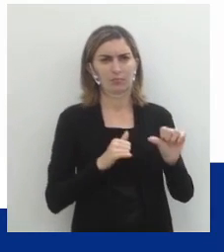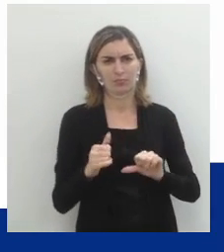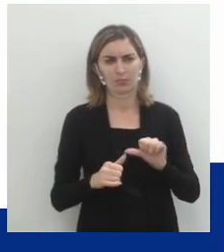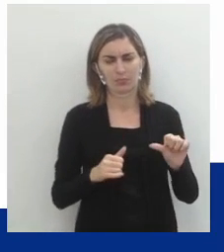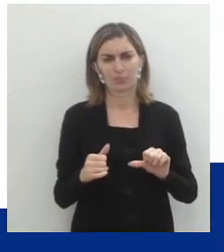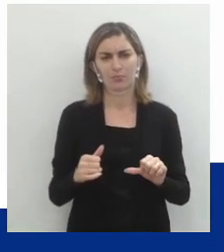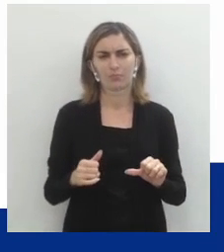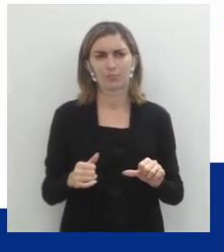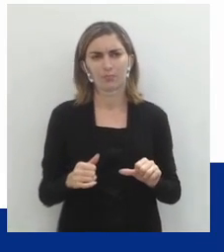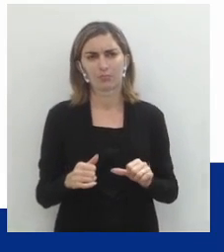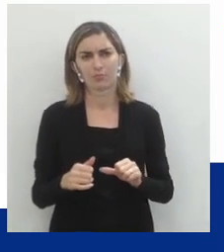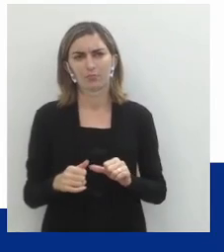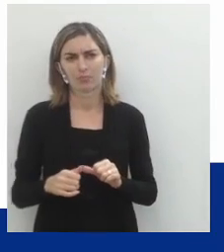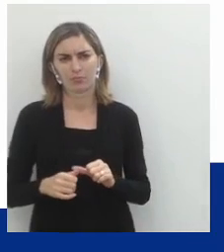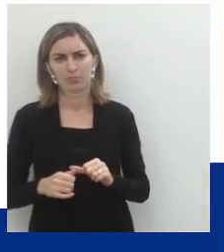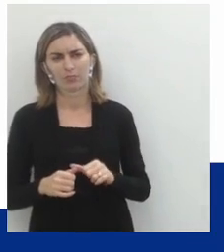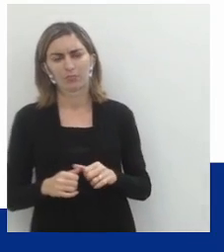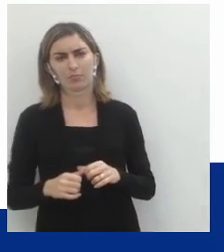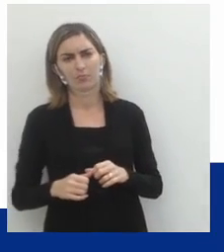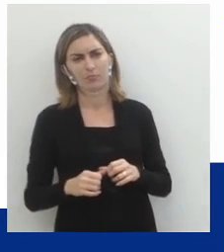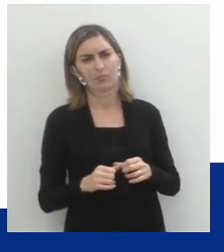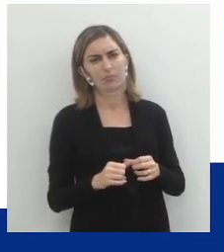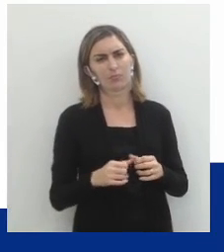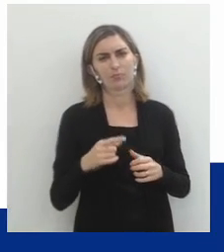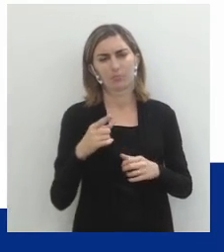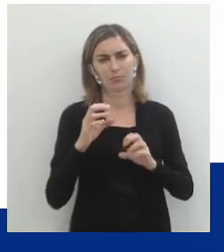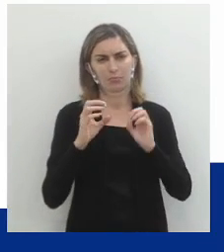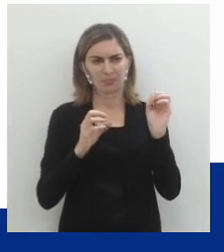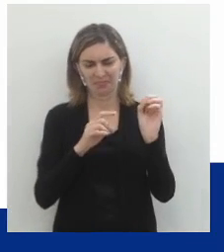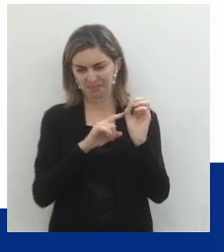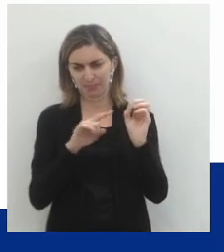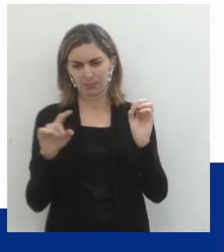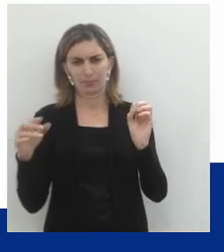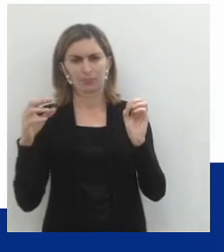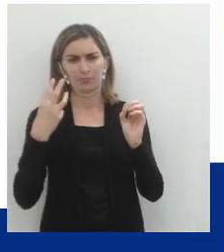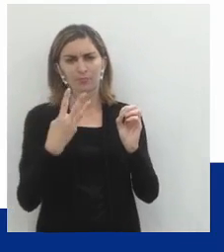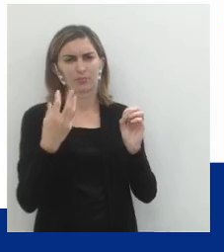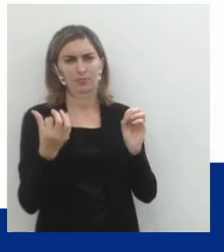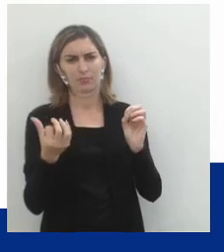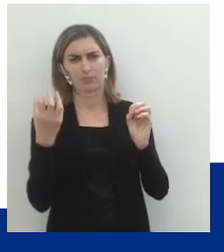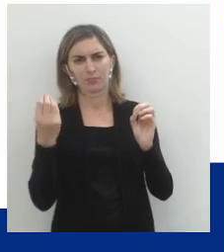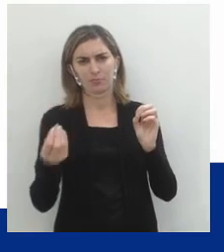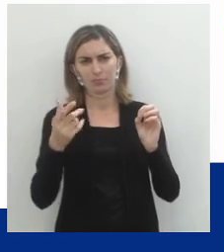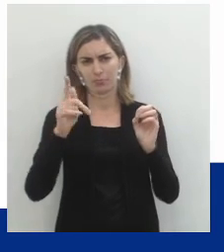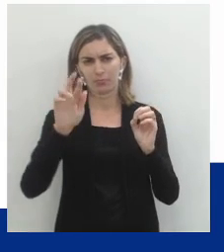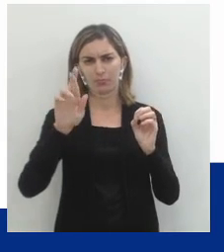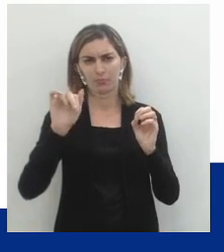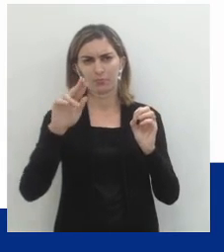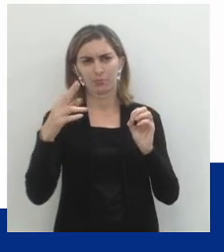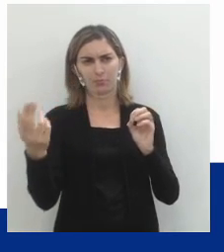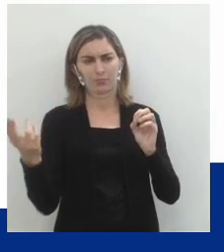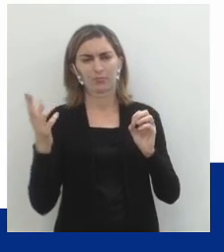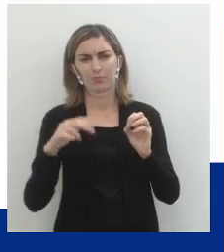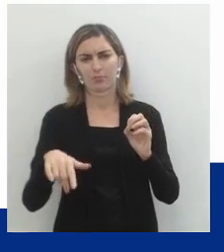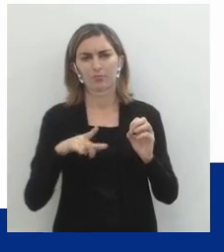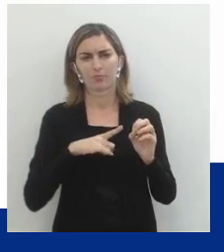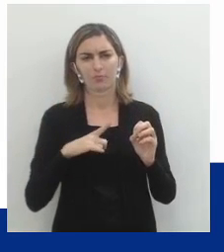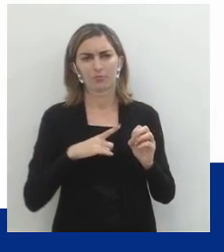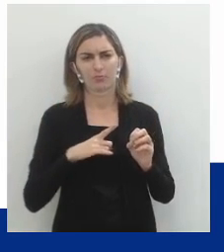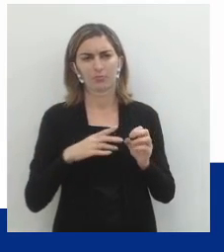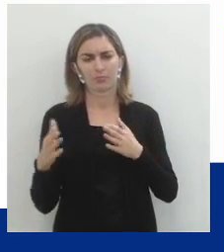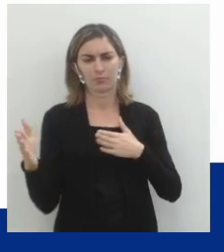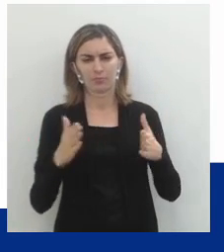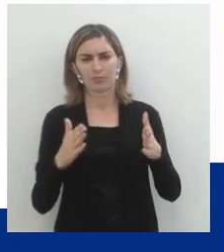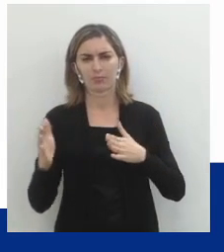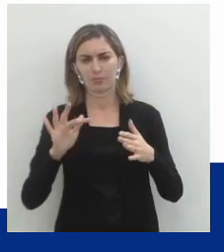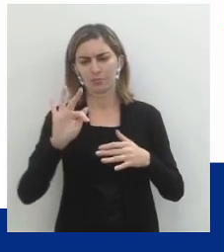deixa eu apagar aqui para ficar bonitinho. Ele vem do 0 até o 360 graus e a gente tem que o